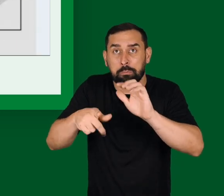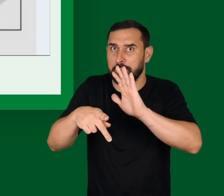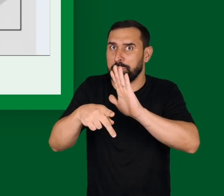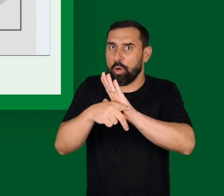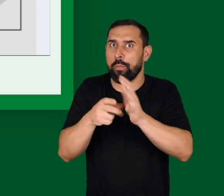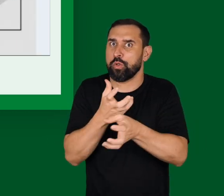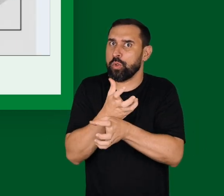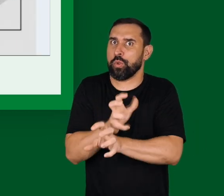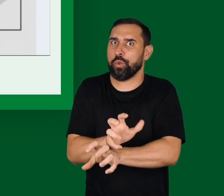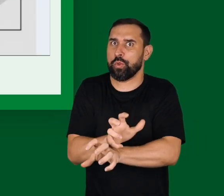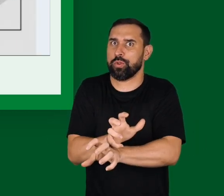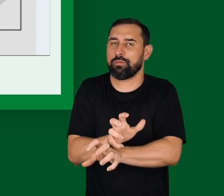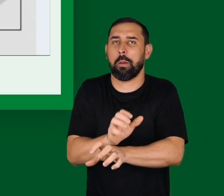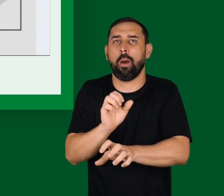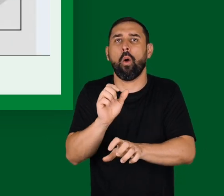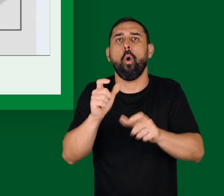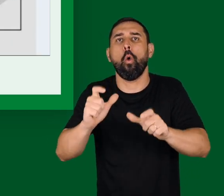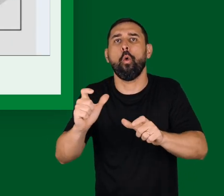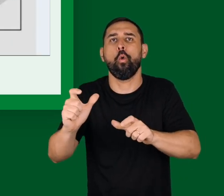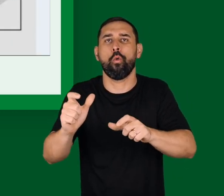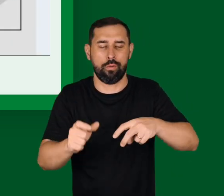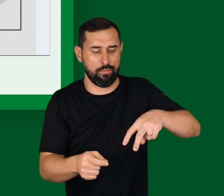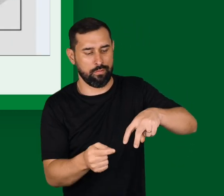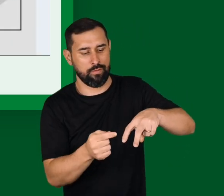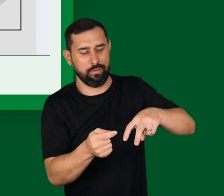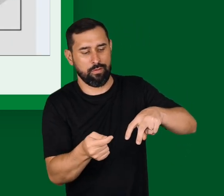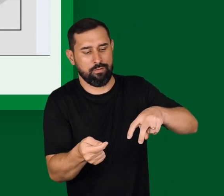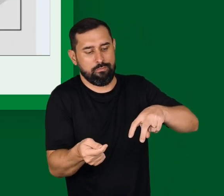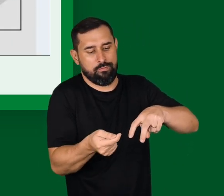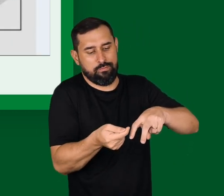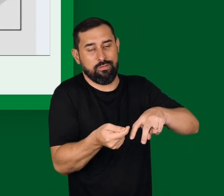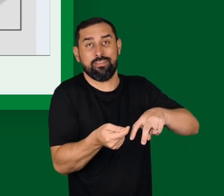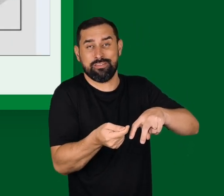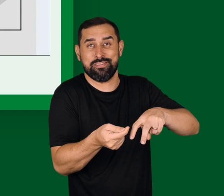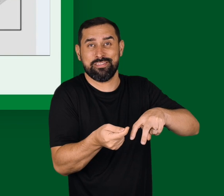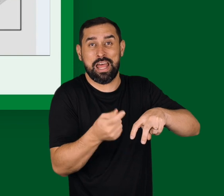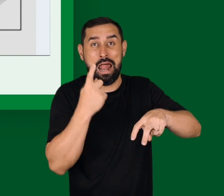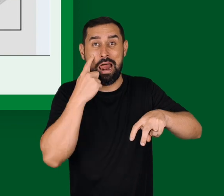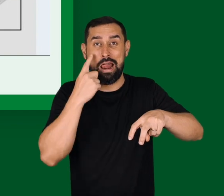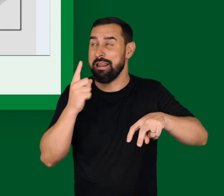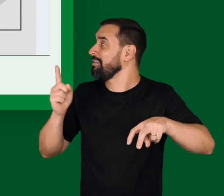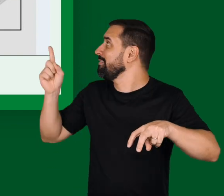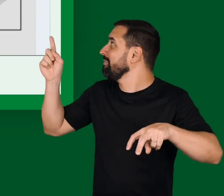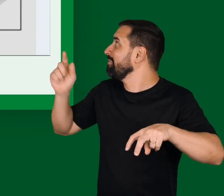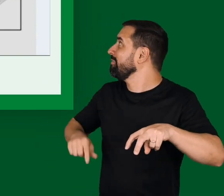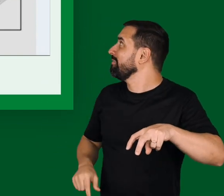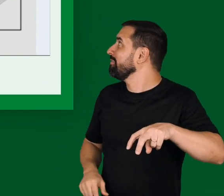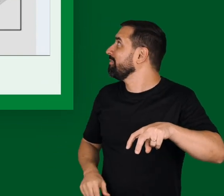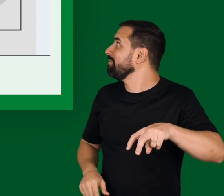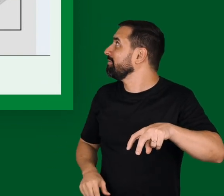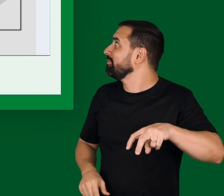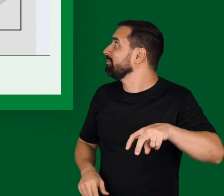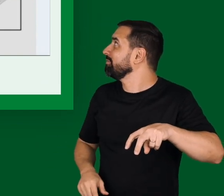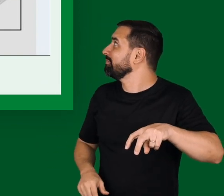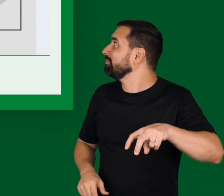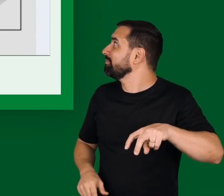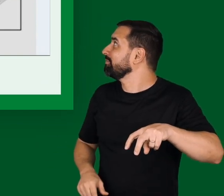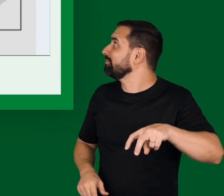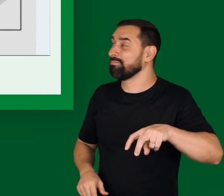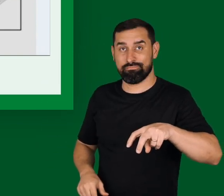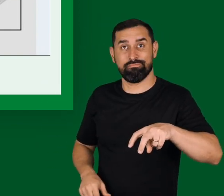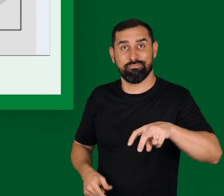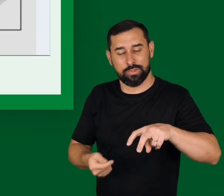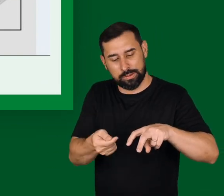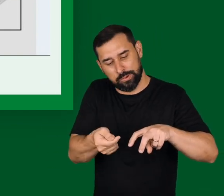pode usar no lactente a tuberosidade da tíbia, né, e aí a gente vai fazer essa punção via tíbia com o membro